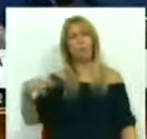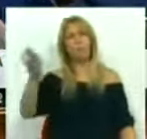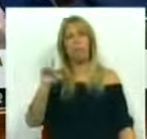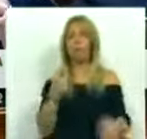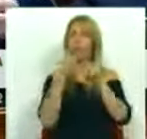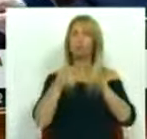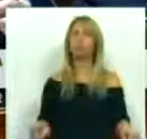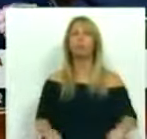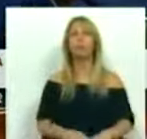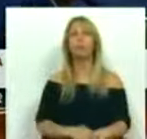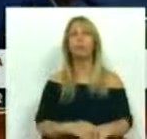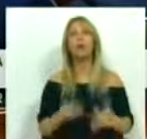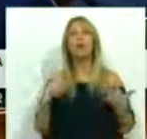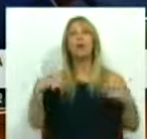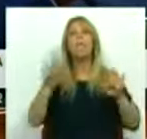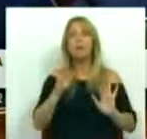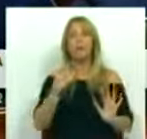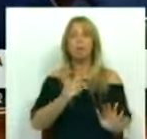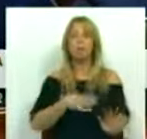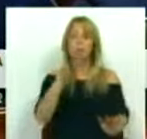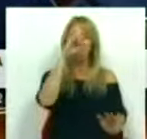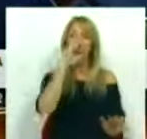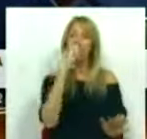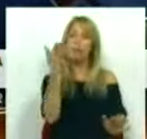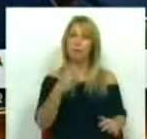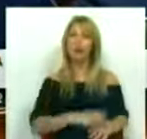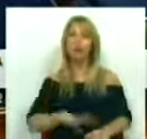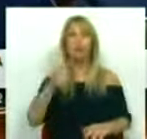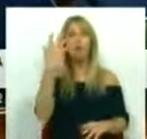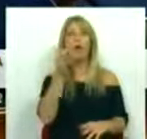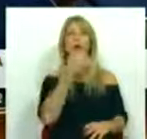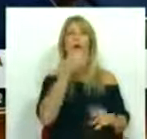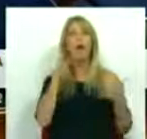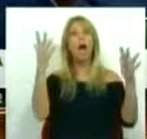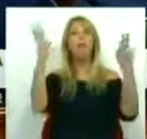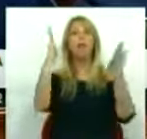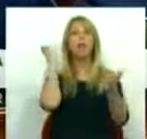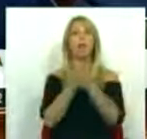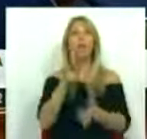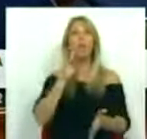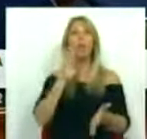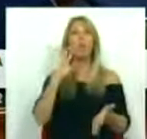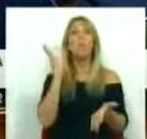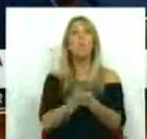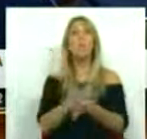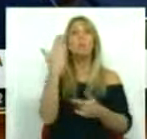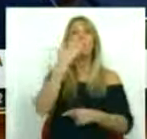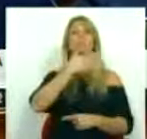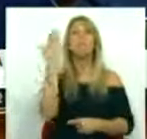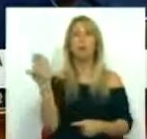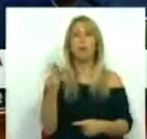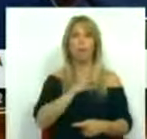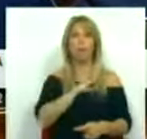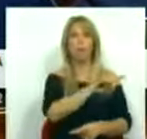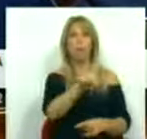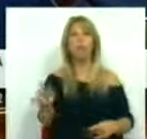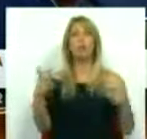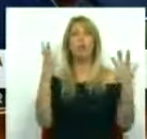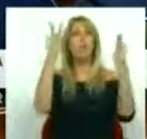Socialista. Mas eu gostava de lembrar que, quando falam de aplaudir até ao último dia, os senhores